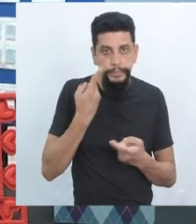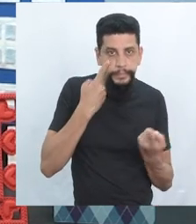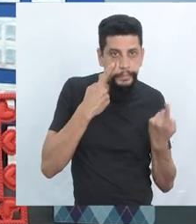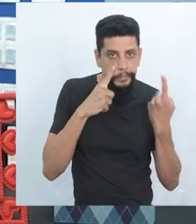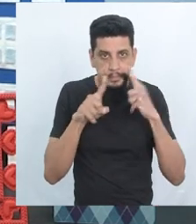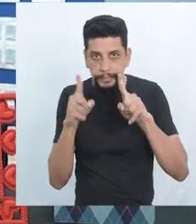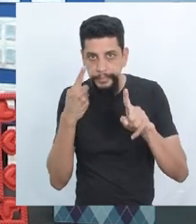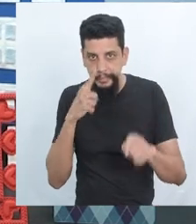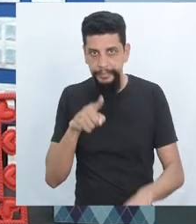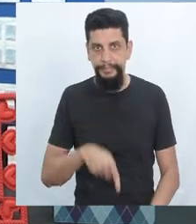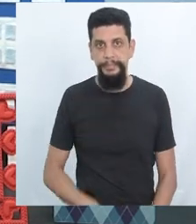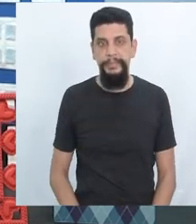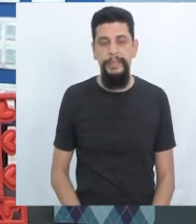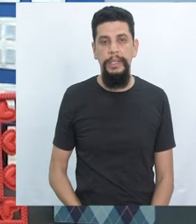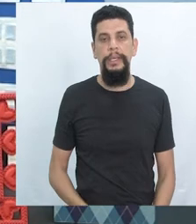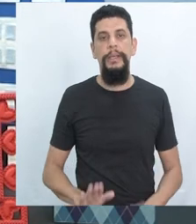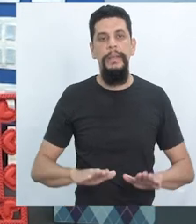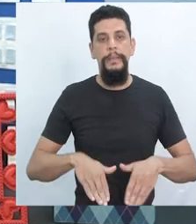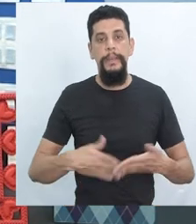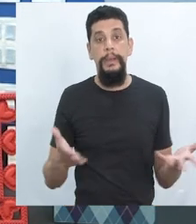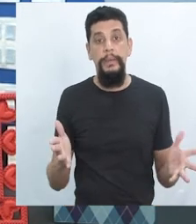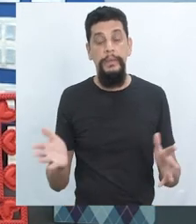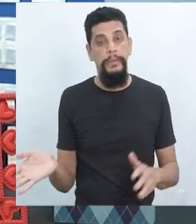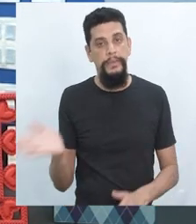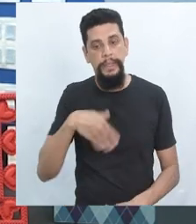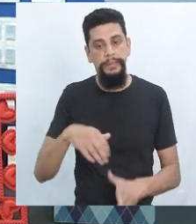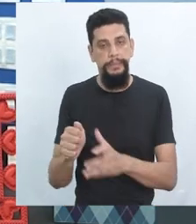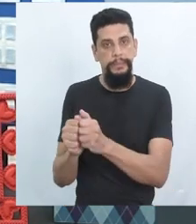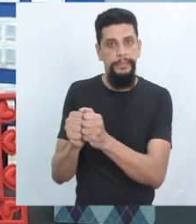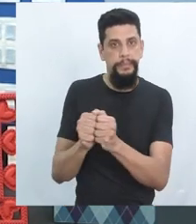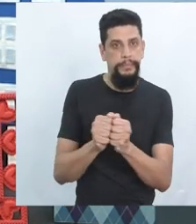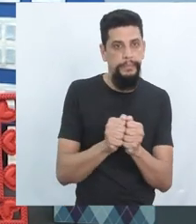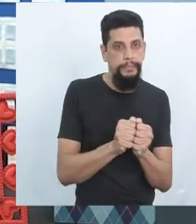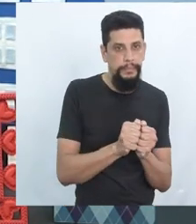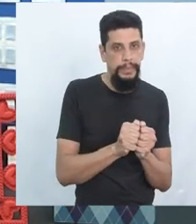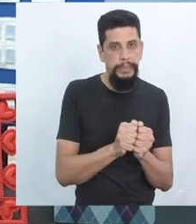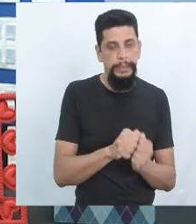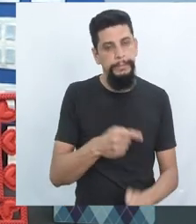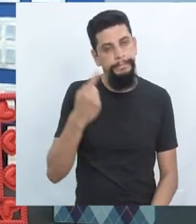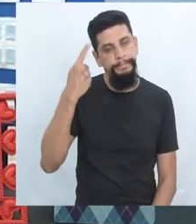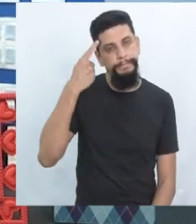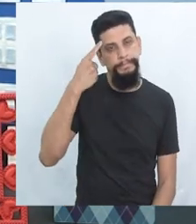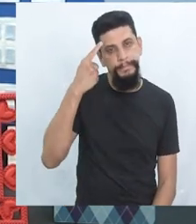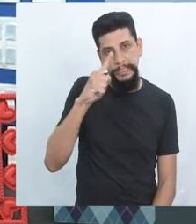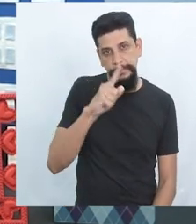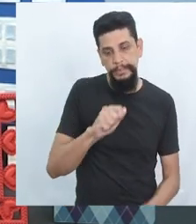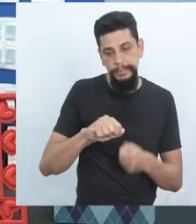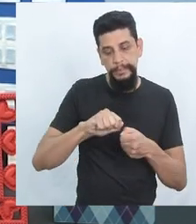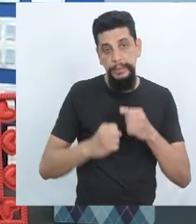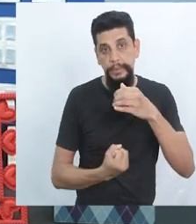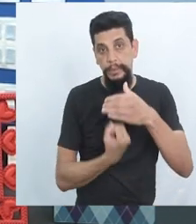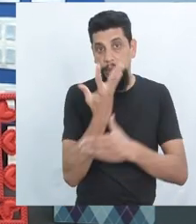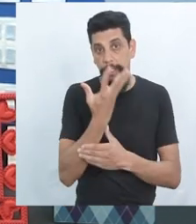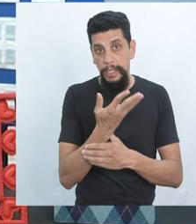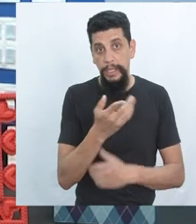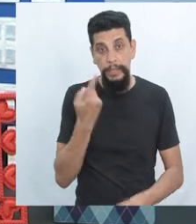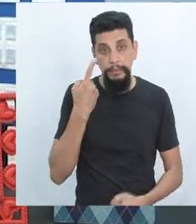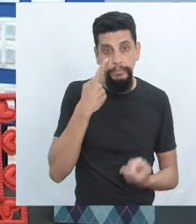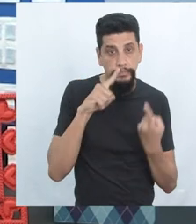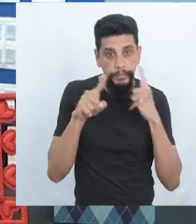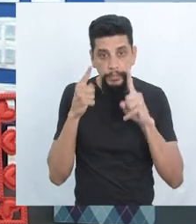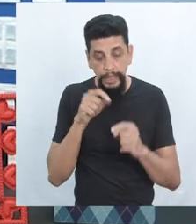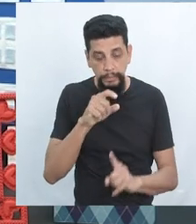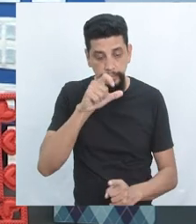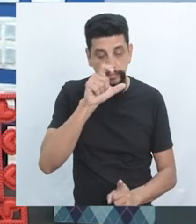um caso a ser desvendado. Vamos então juntos criar um caso que